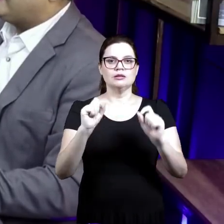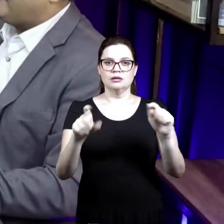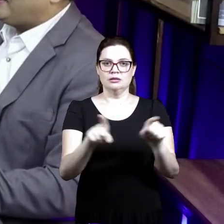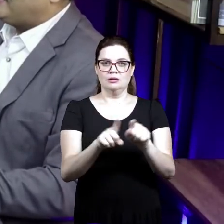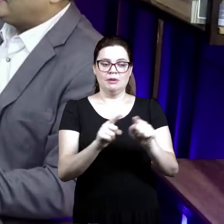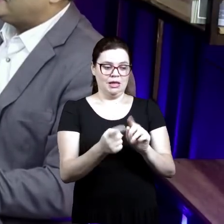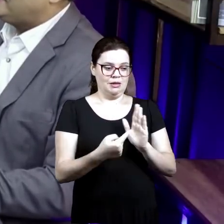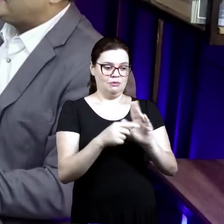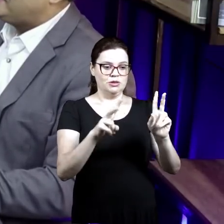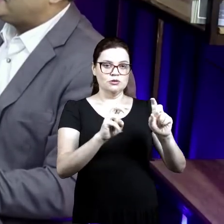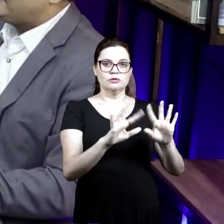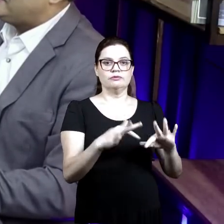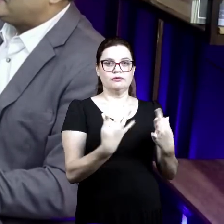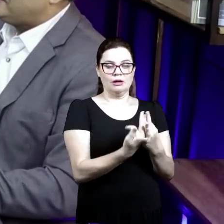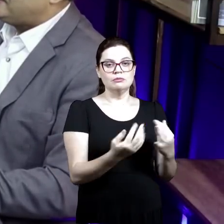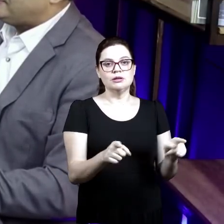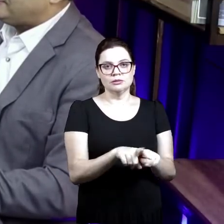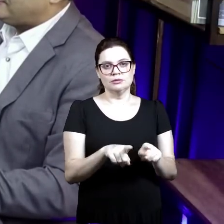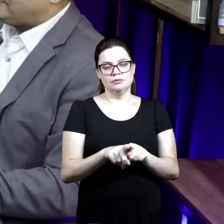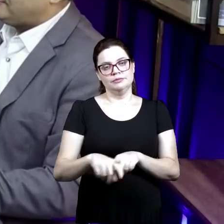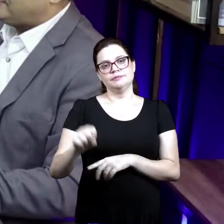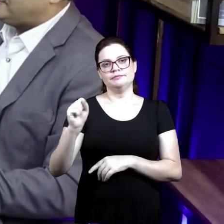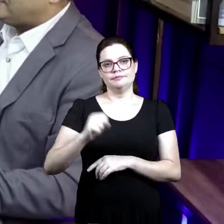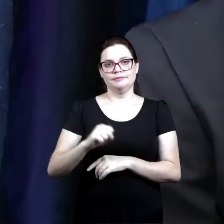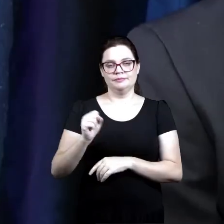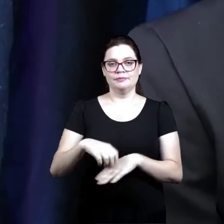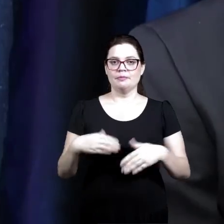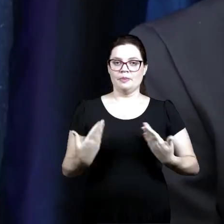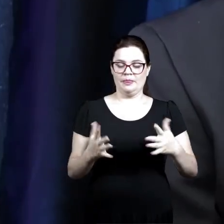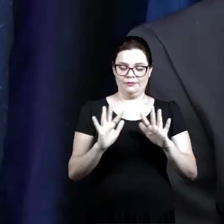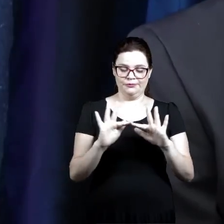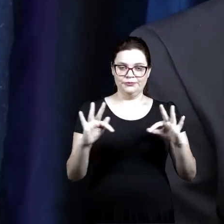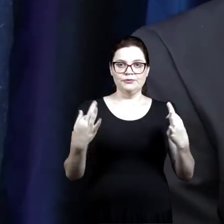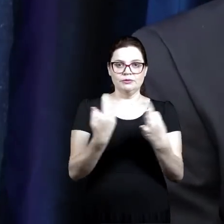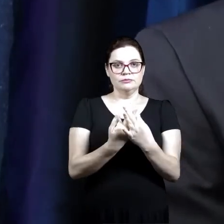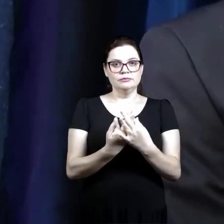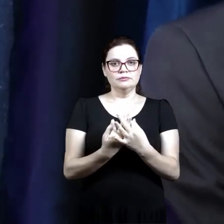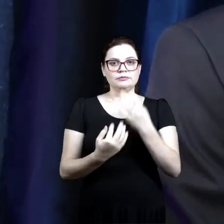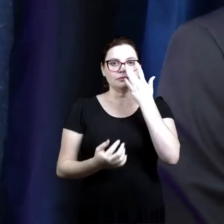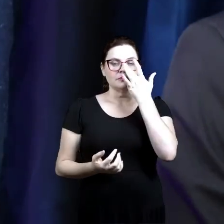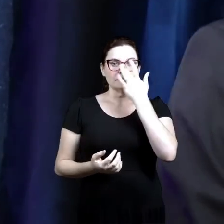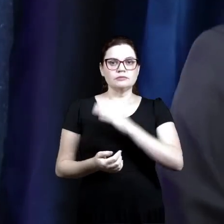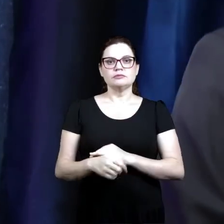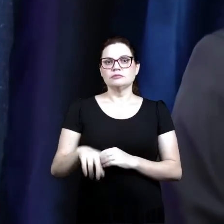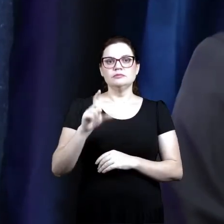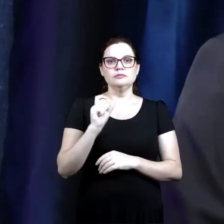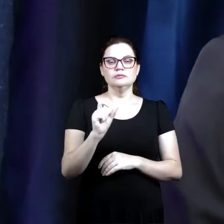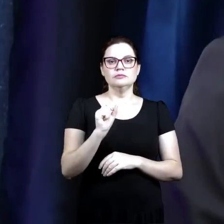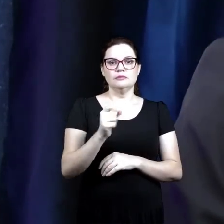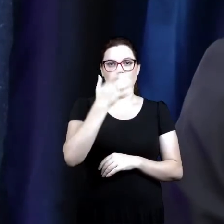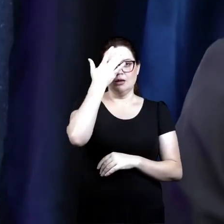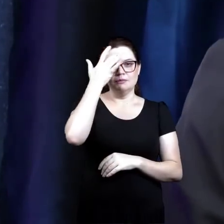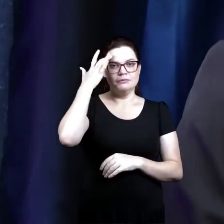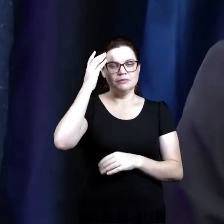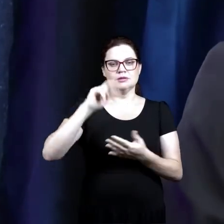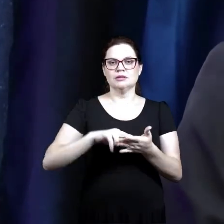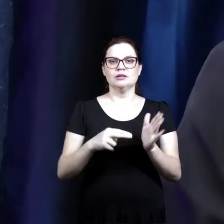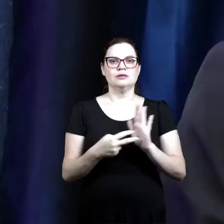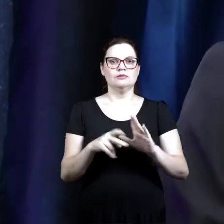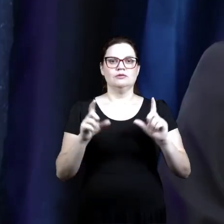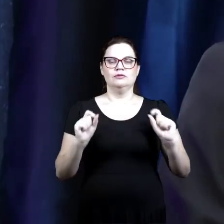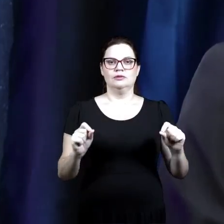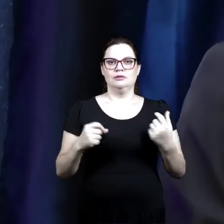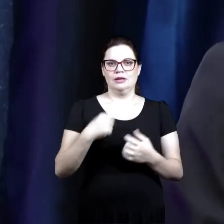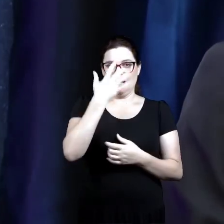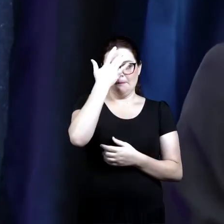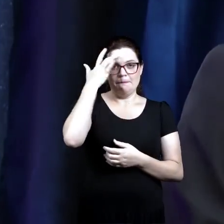a parentela também, né? Sim, isso deixa a parentela, quer dizer, é o homem dentro